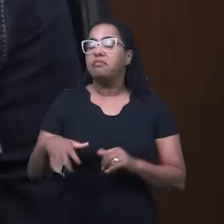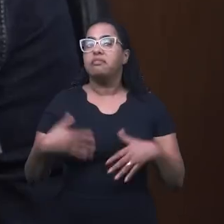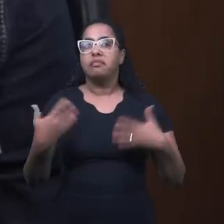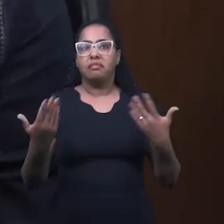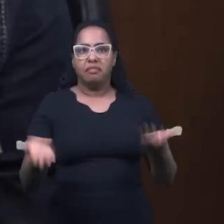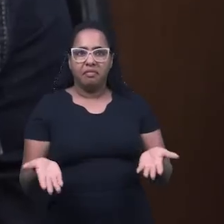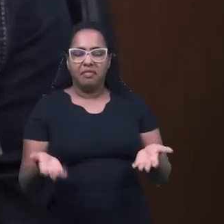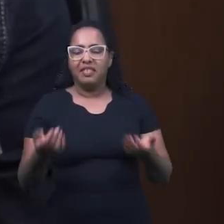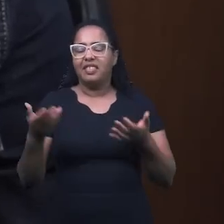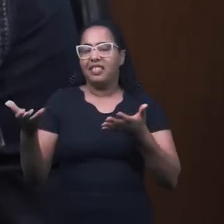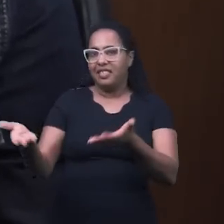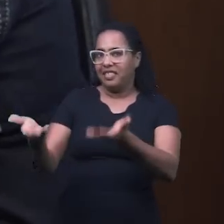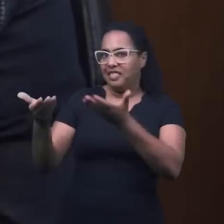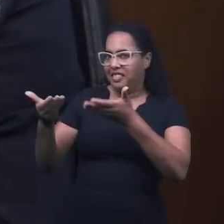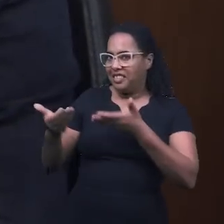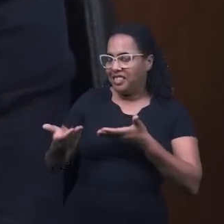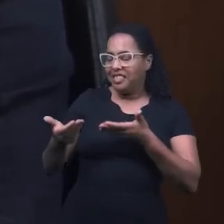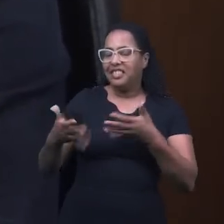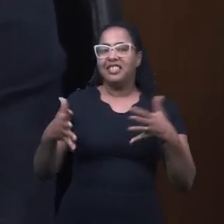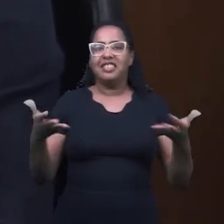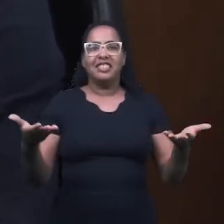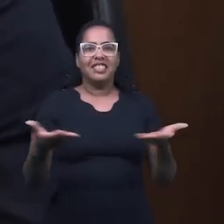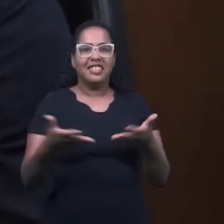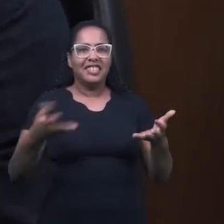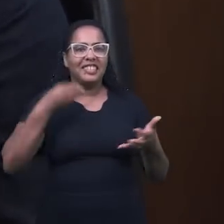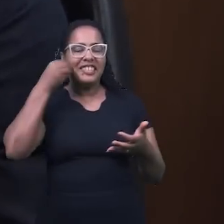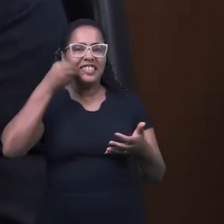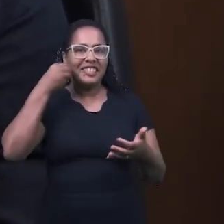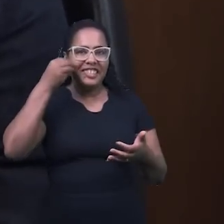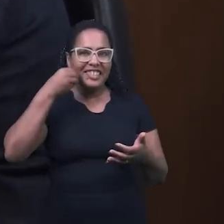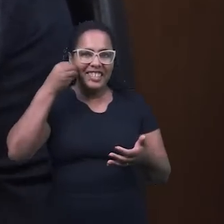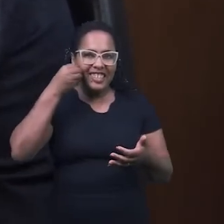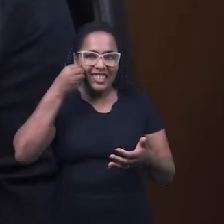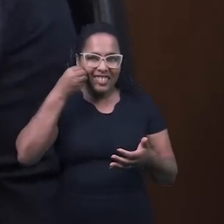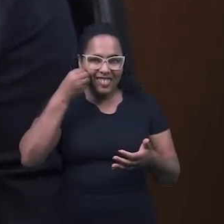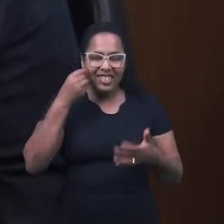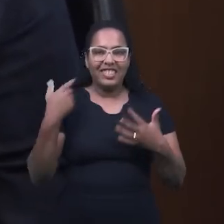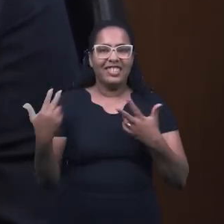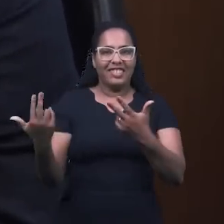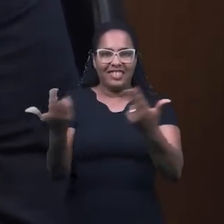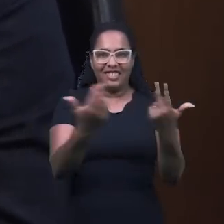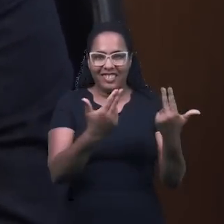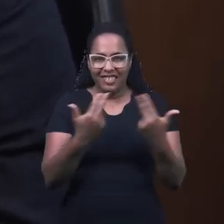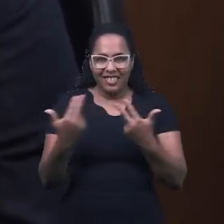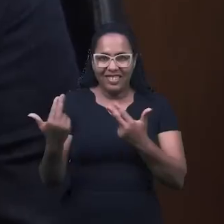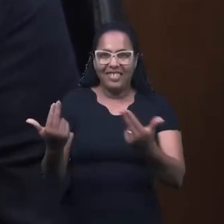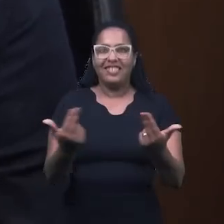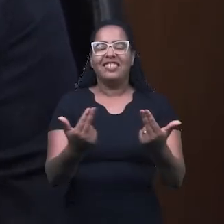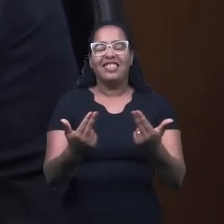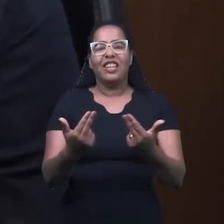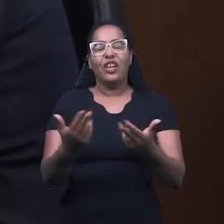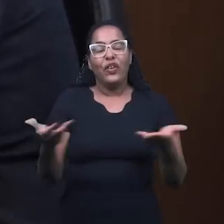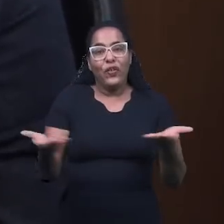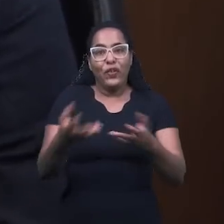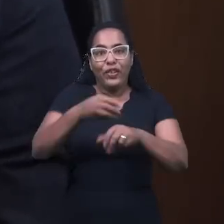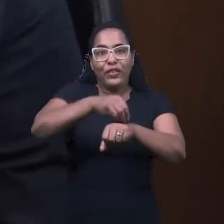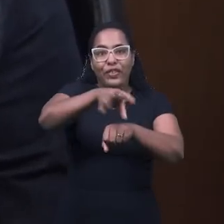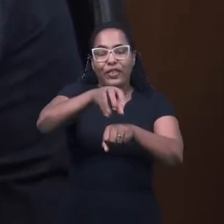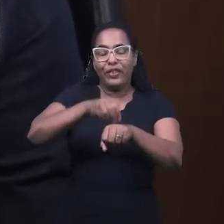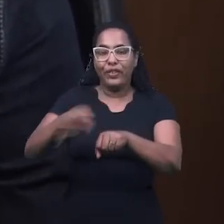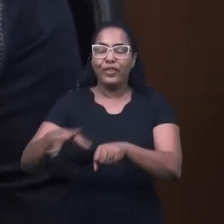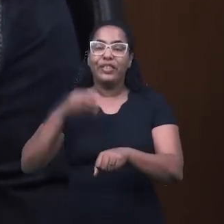crianças? Bom, a nossa convidada de hoje, ela viveu essa experiência como muitos de nós já vivemos. E